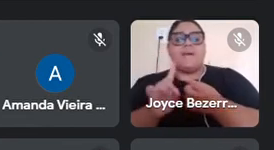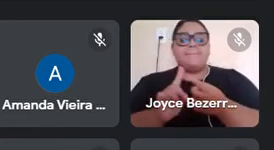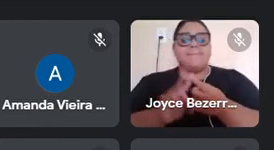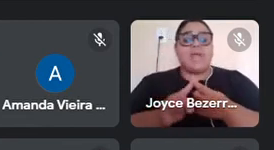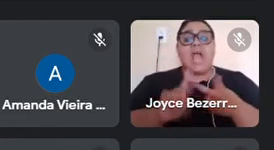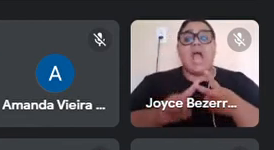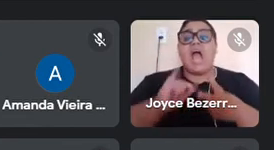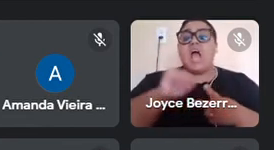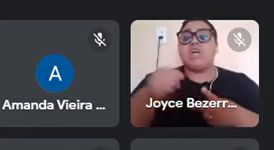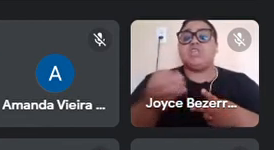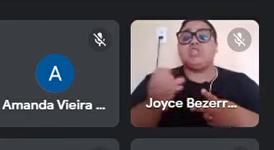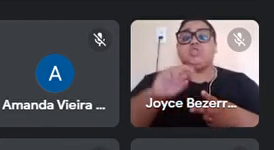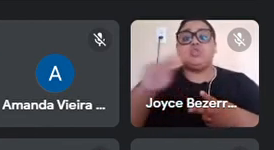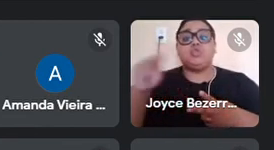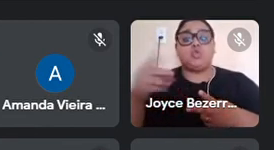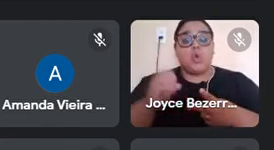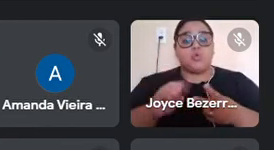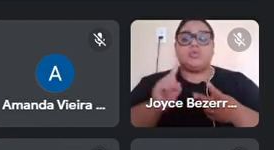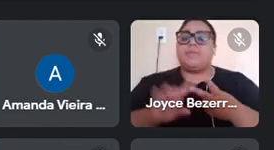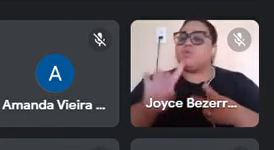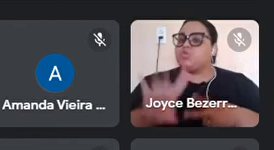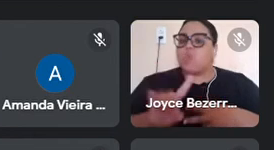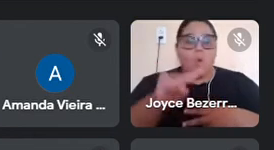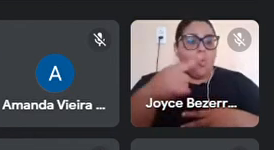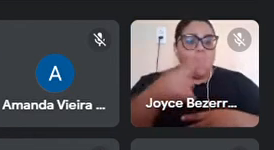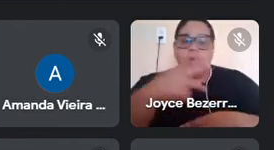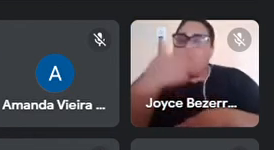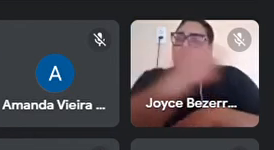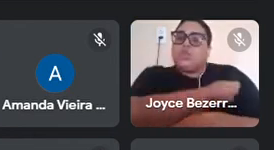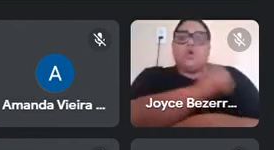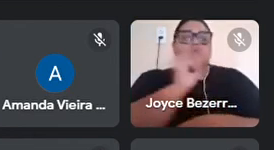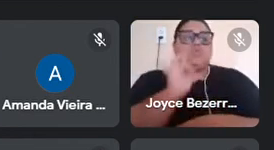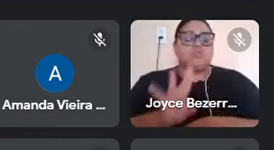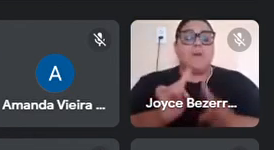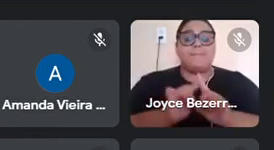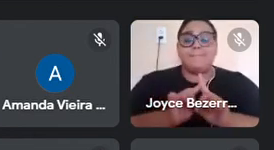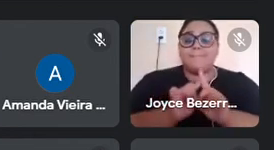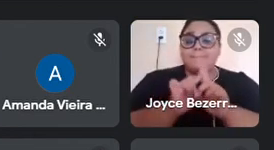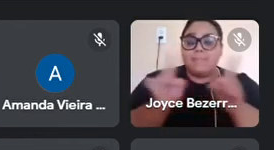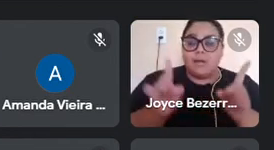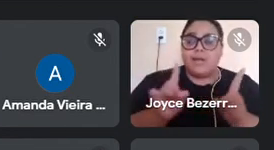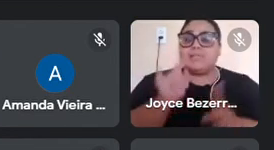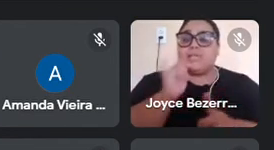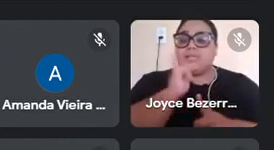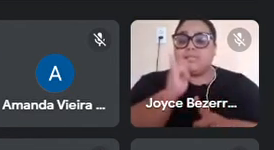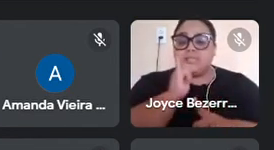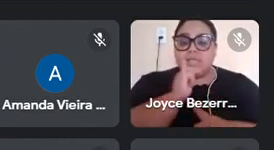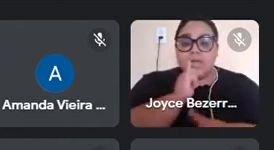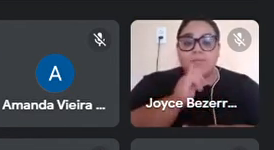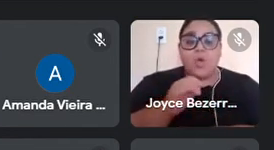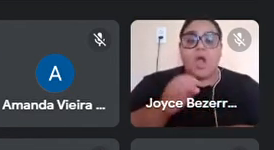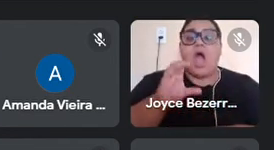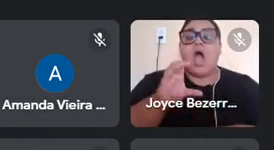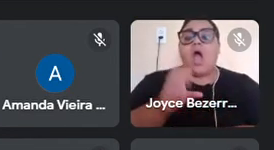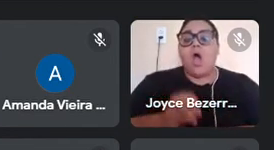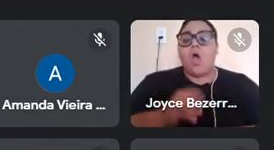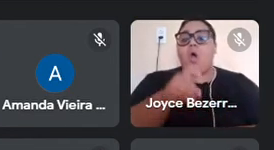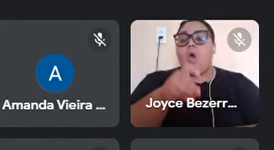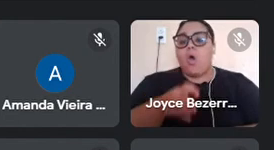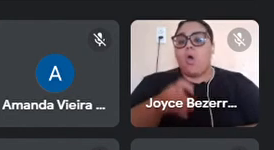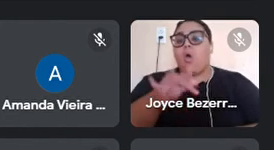Johnson, de fato, é só uma dose que a gente toma, mas a da Oxford a gente vem tomando aí, toma